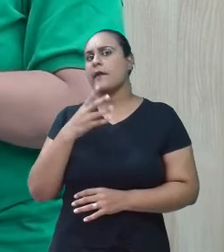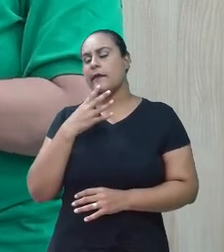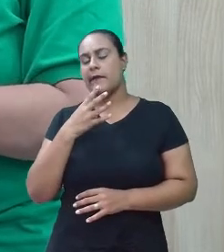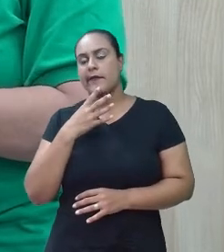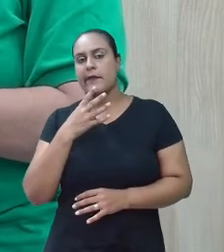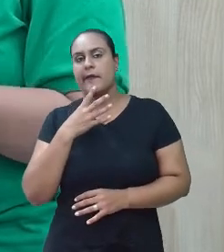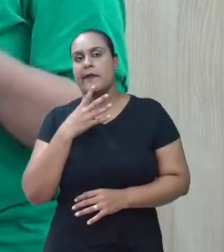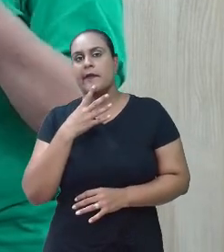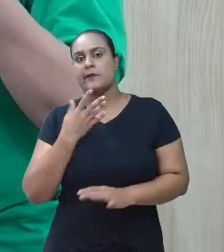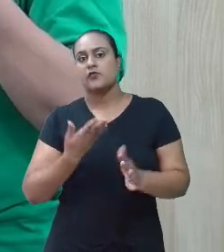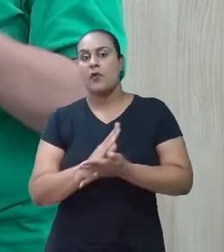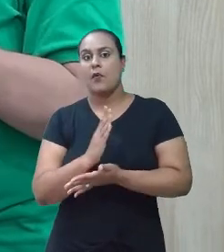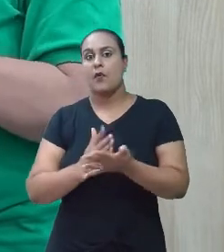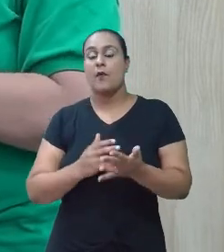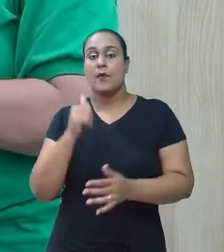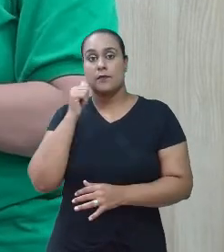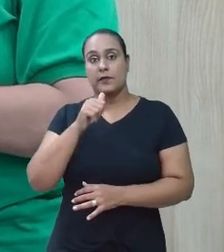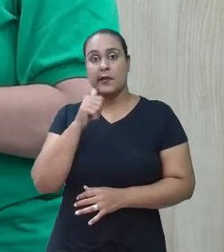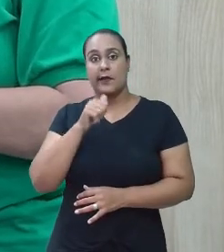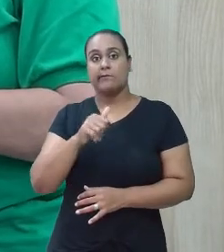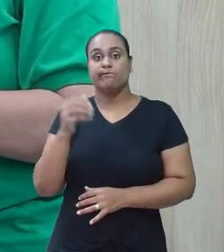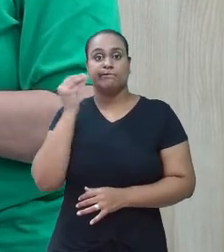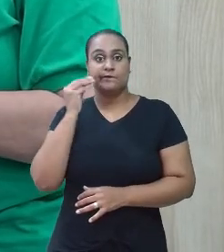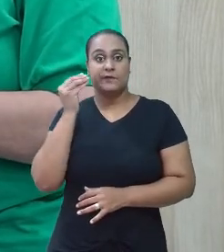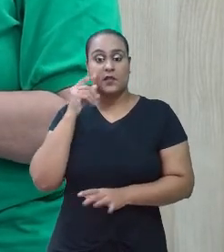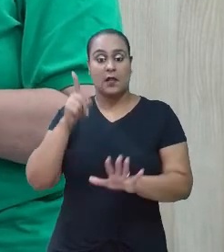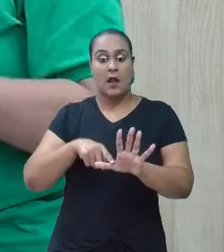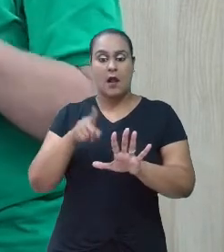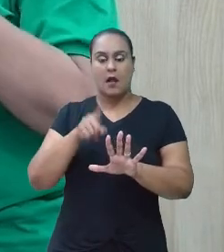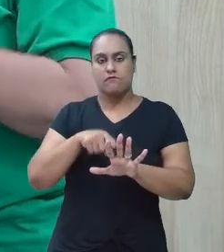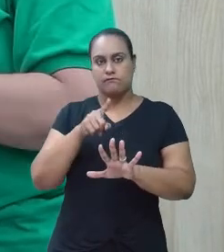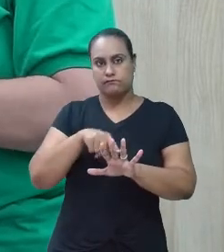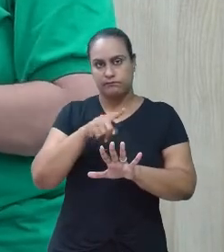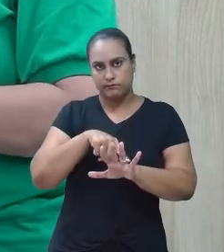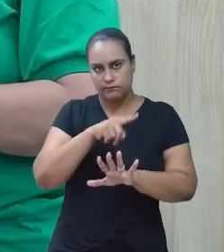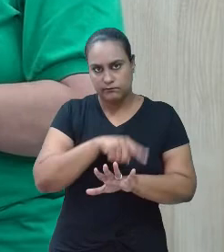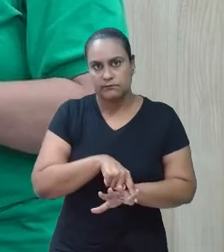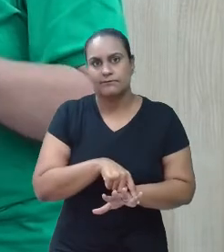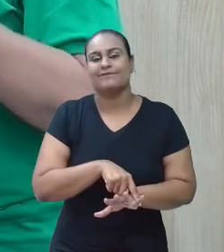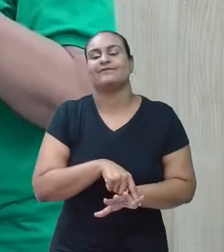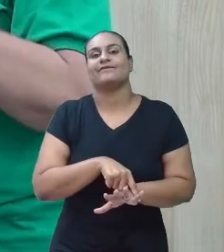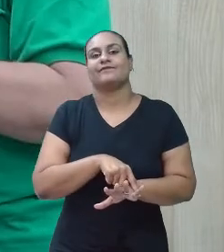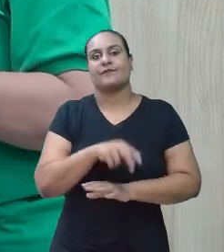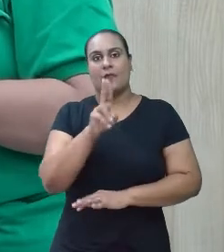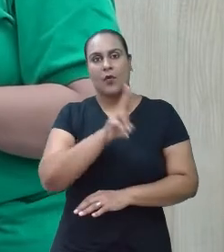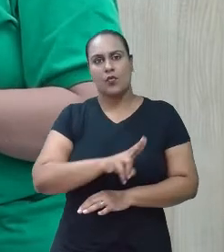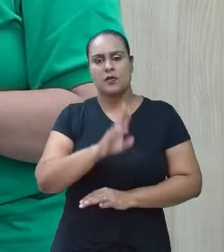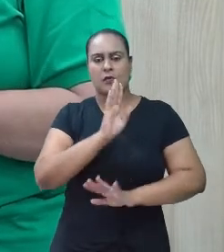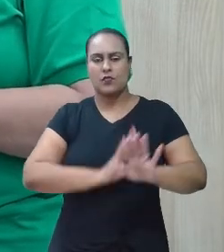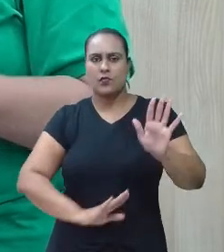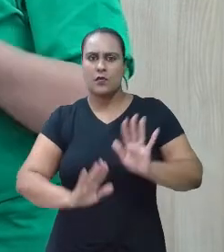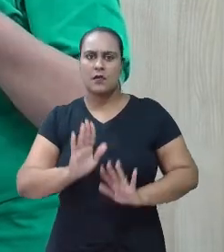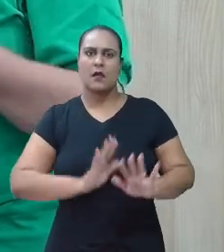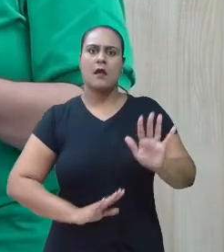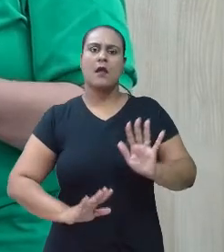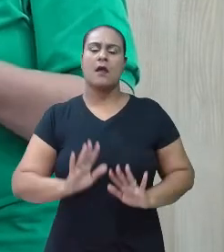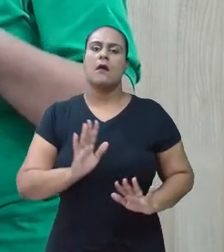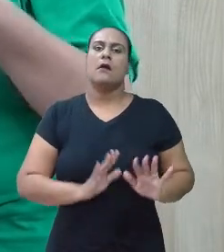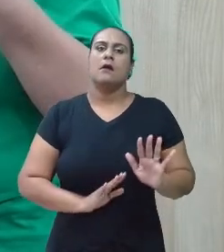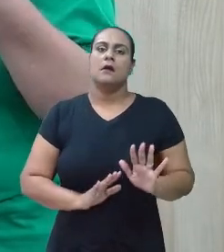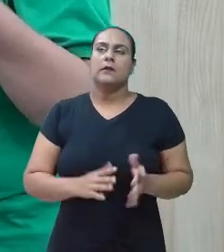que disseram que tentaram fazer a tabelinha corretamente, que usaram, né, todo esse cuidado da questão